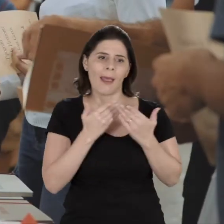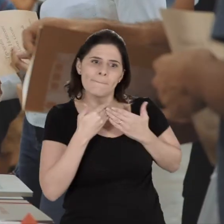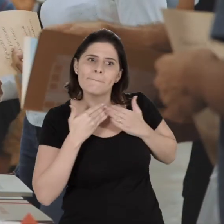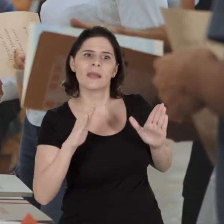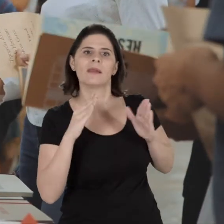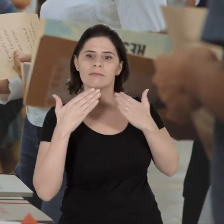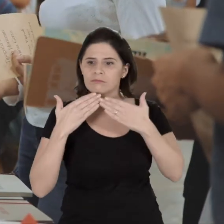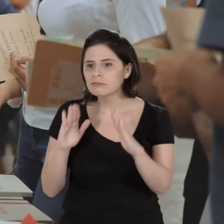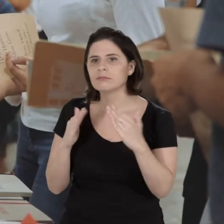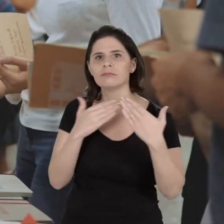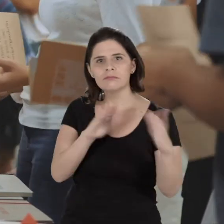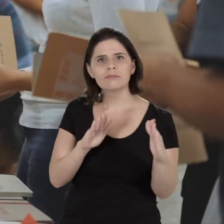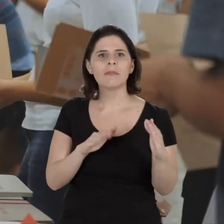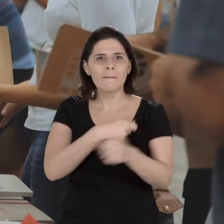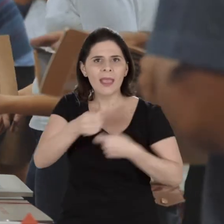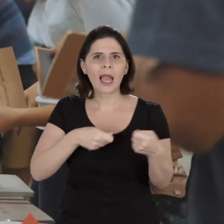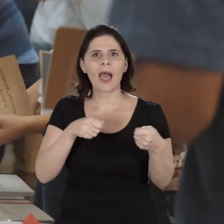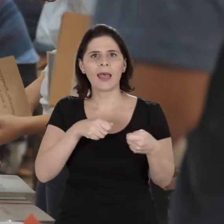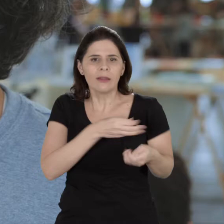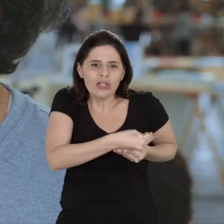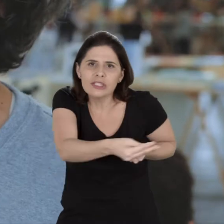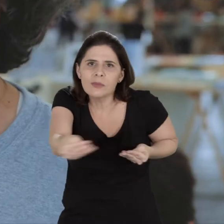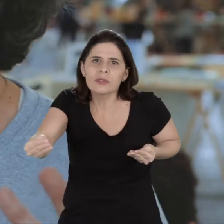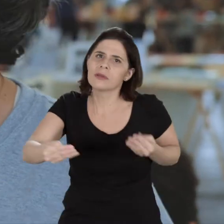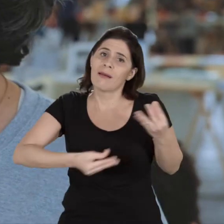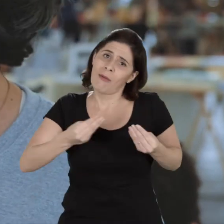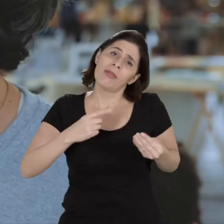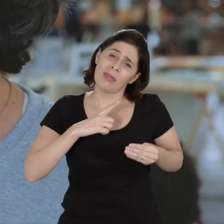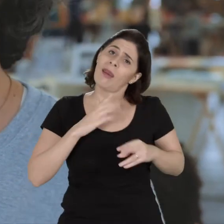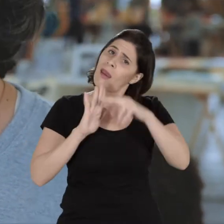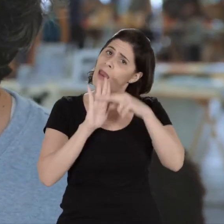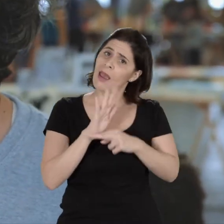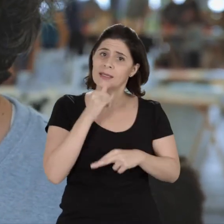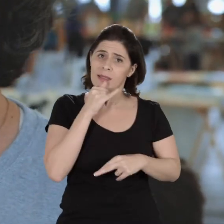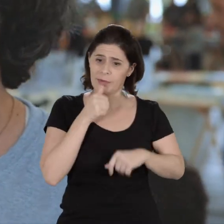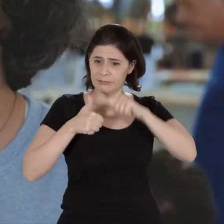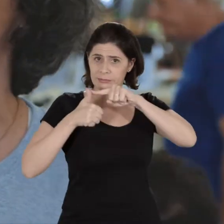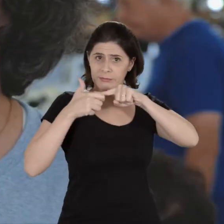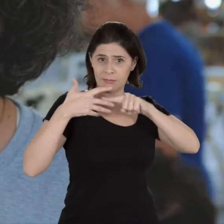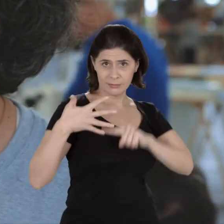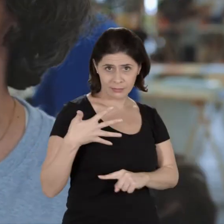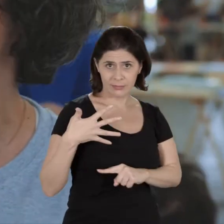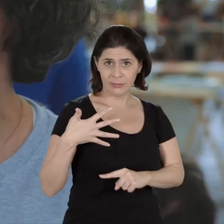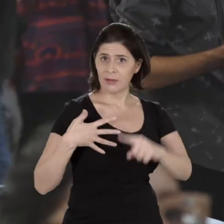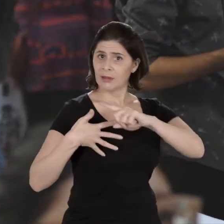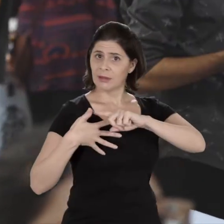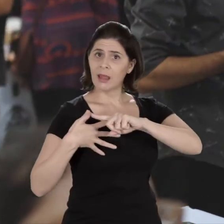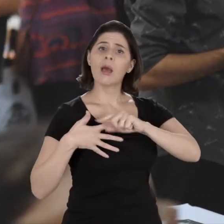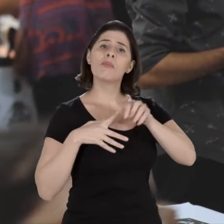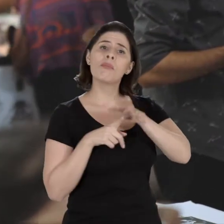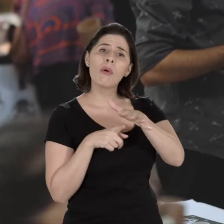essas noções de mercado, de distribuição e subverter também regras de hierarquia. Você tem um contato com o público, você não tem